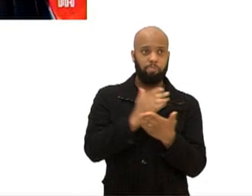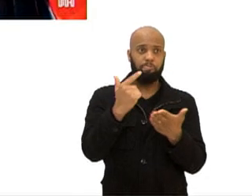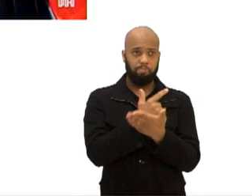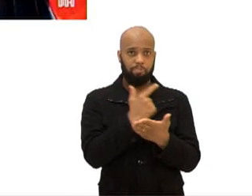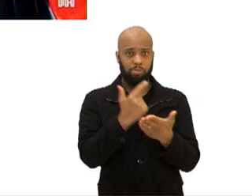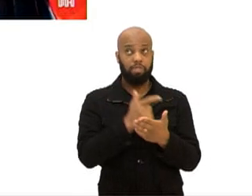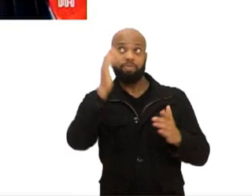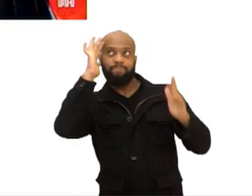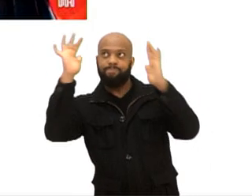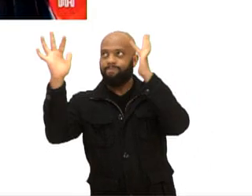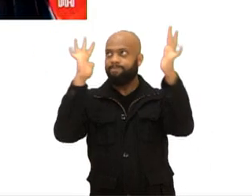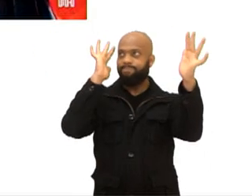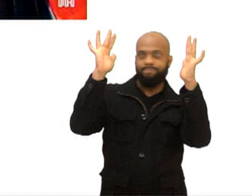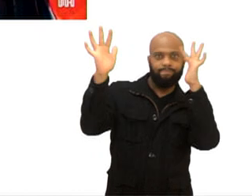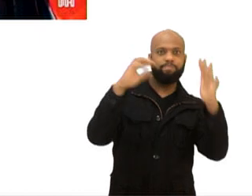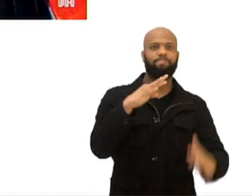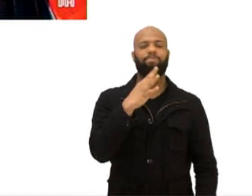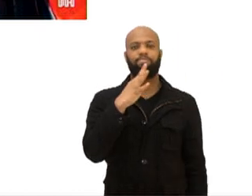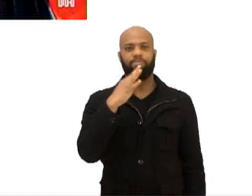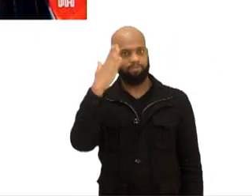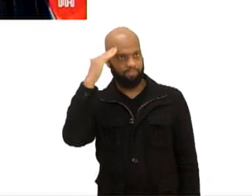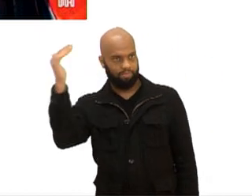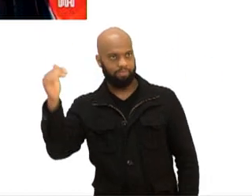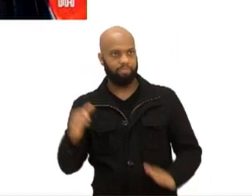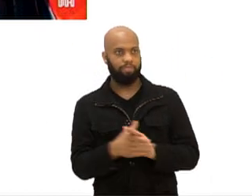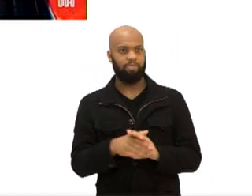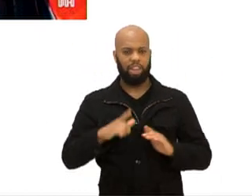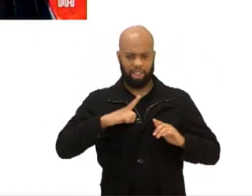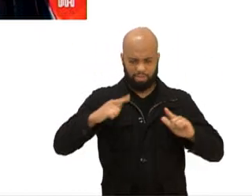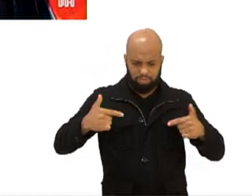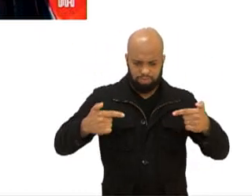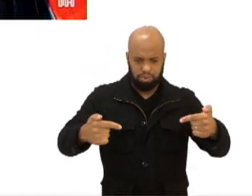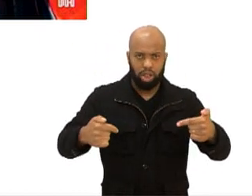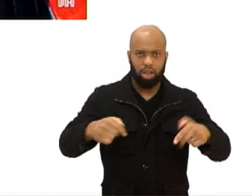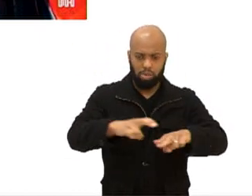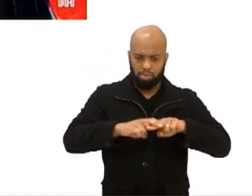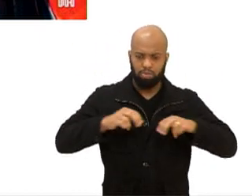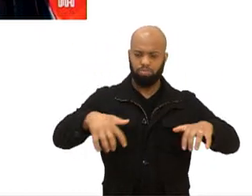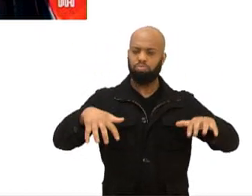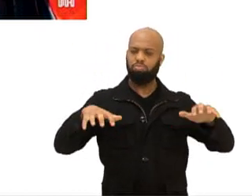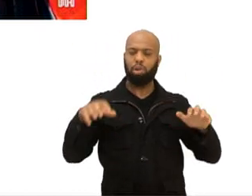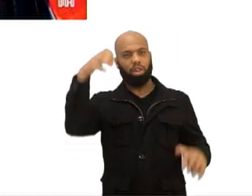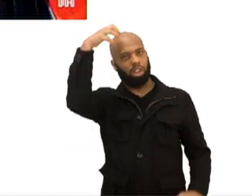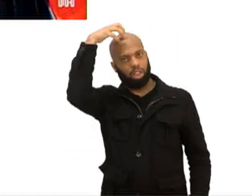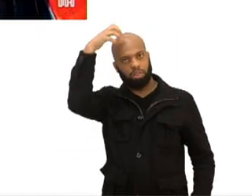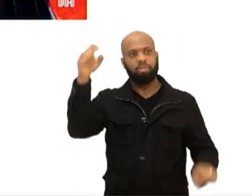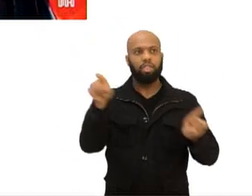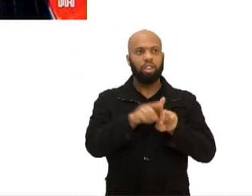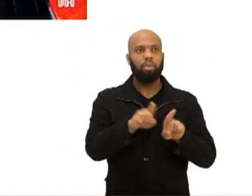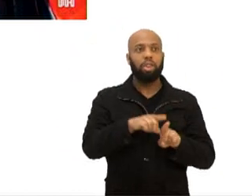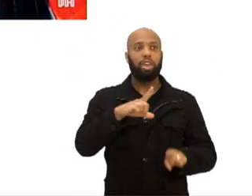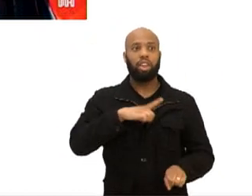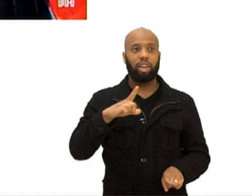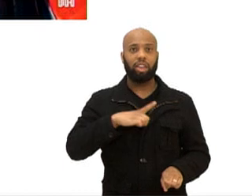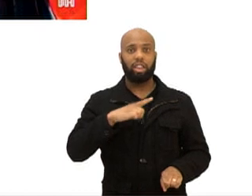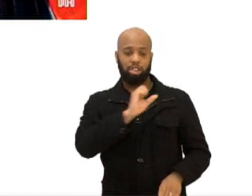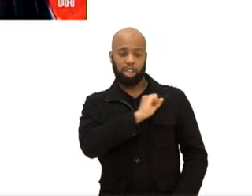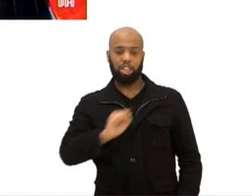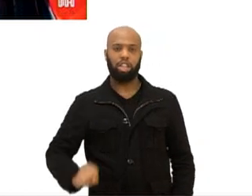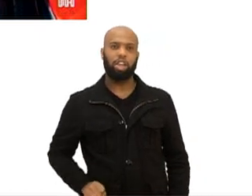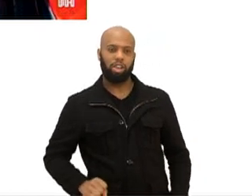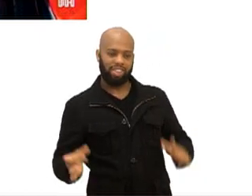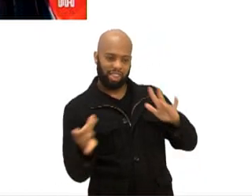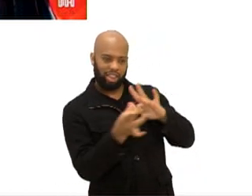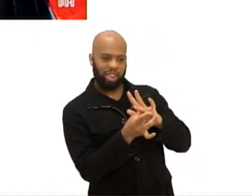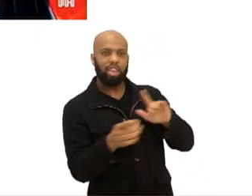de fantasia que são conhecidas. Tenho A Guerra dos Tronos, depois O Senhor dos Anéis e